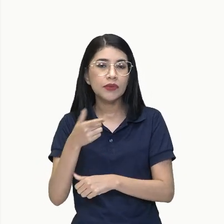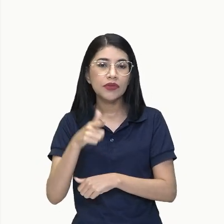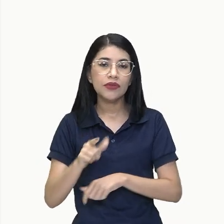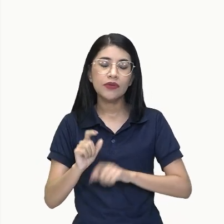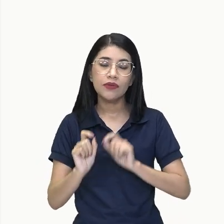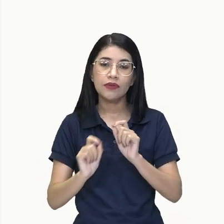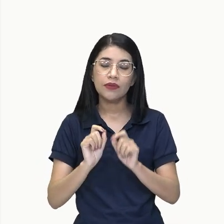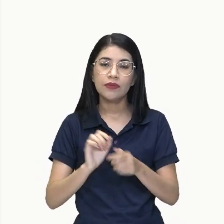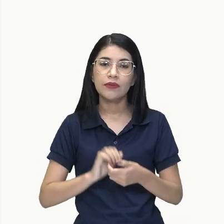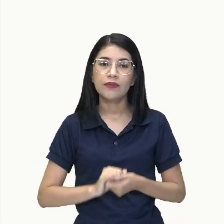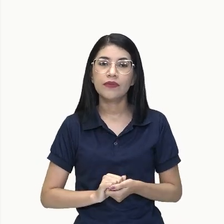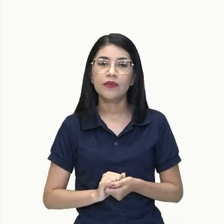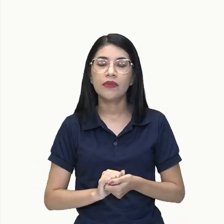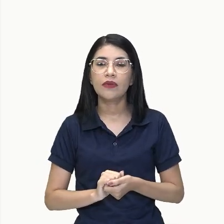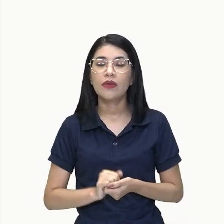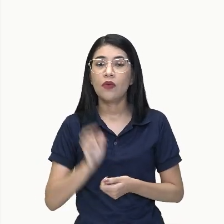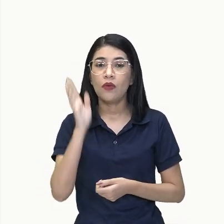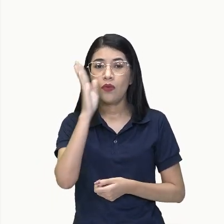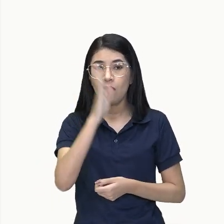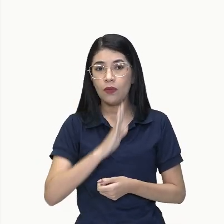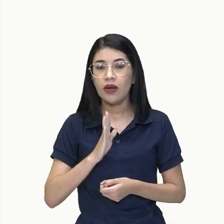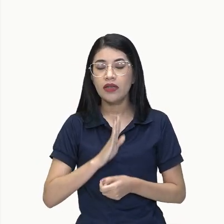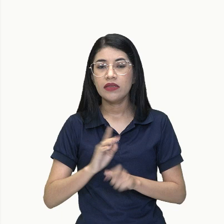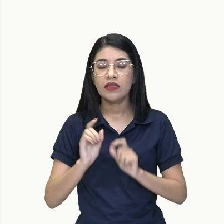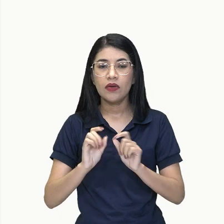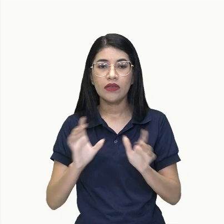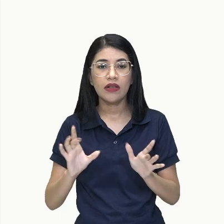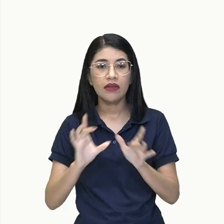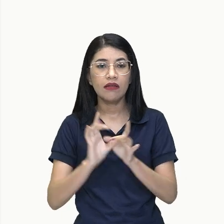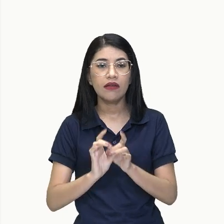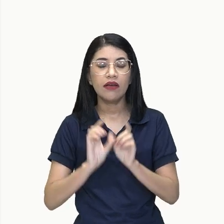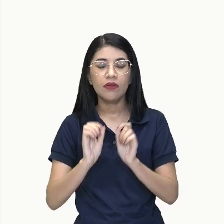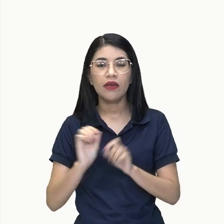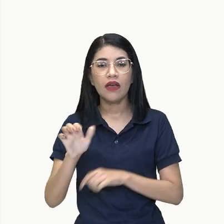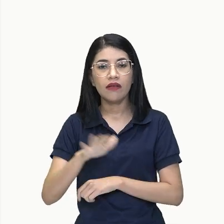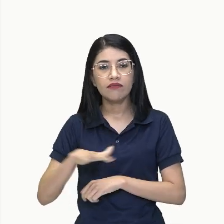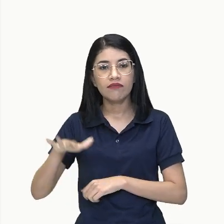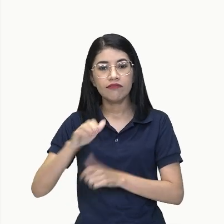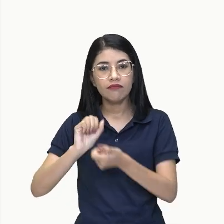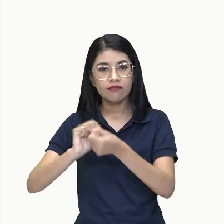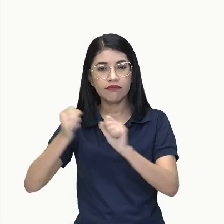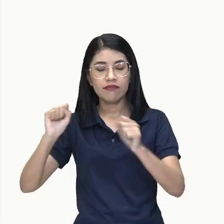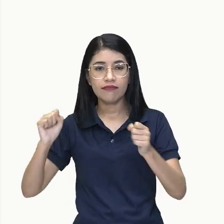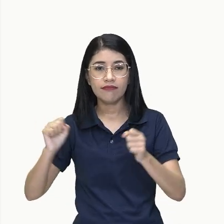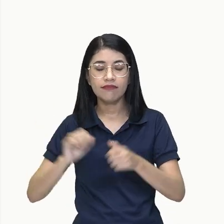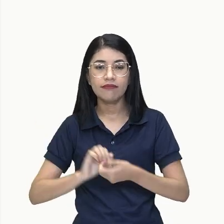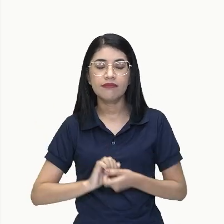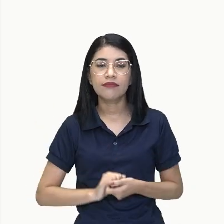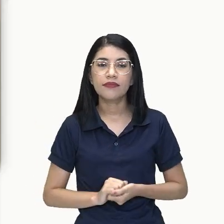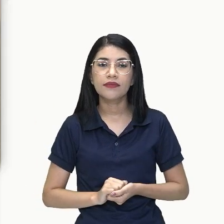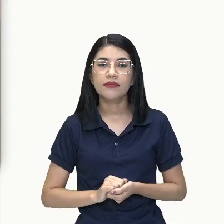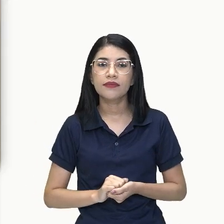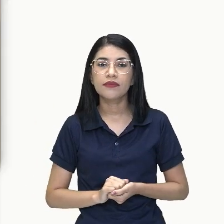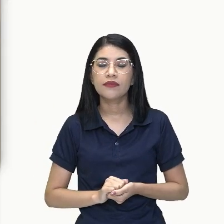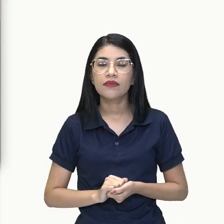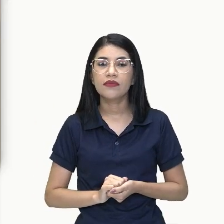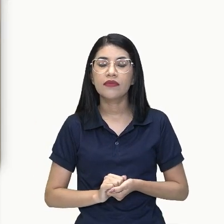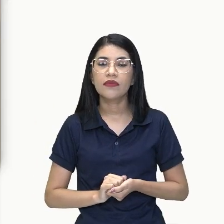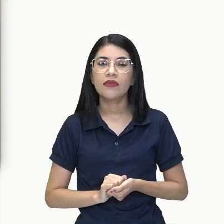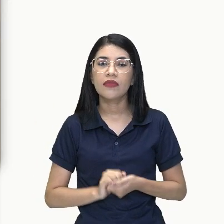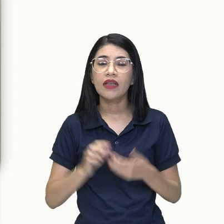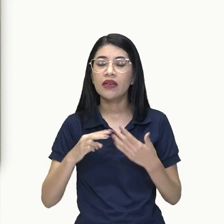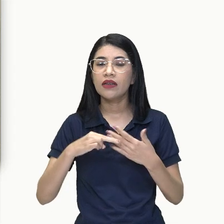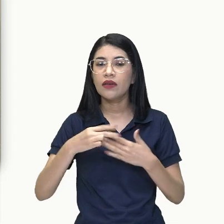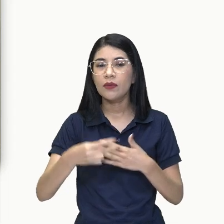o Brasil, um país ligado ali ao latifúndio. Vamos verificar também quais as